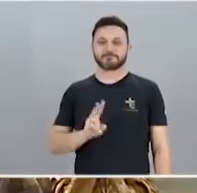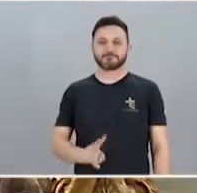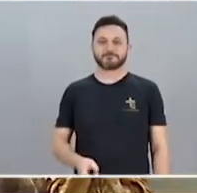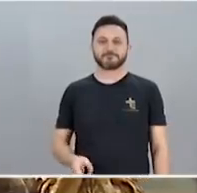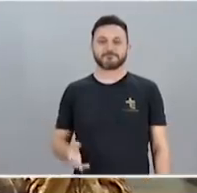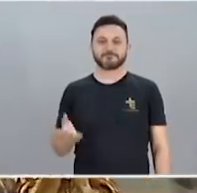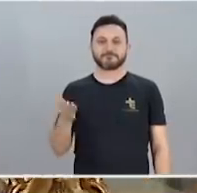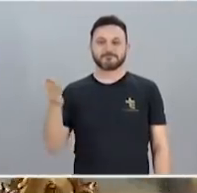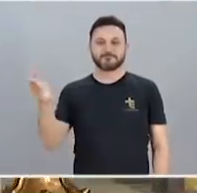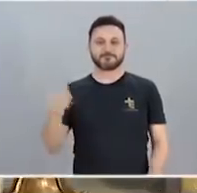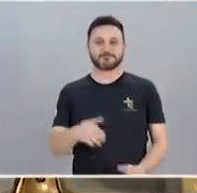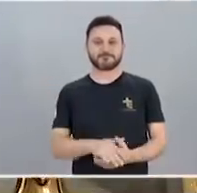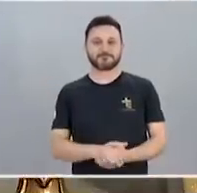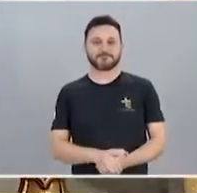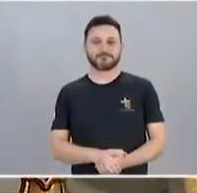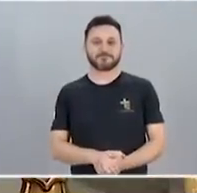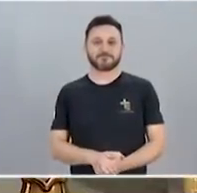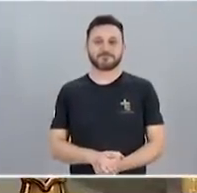amar.